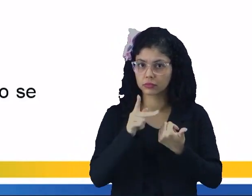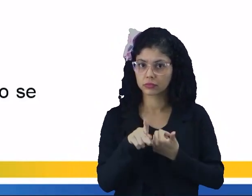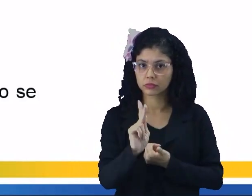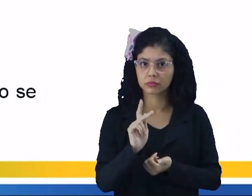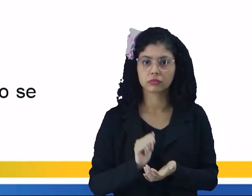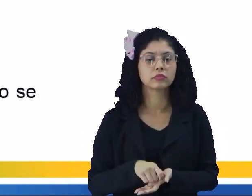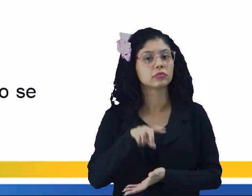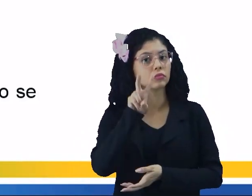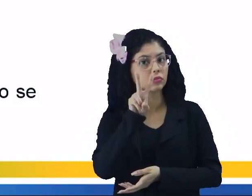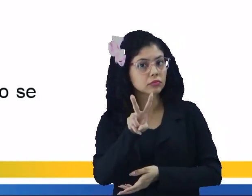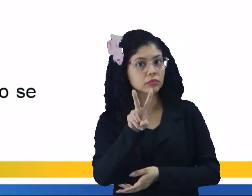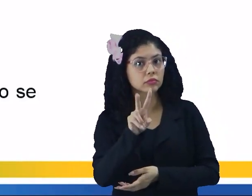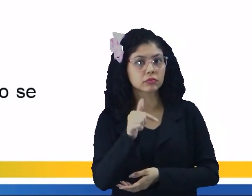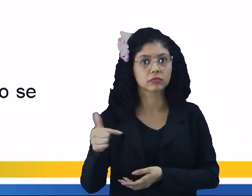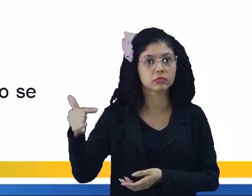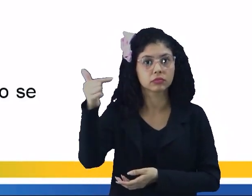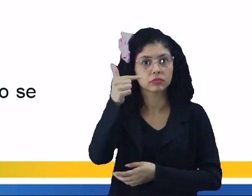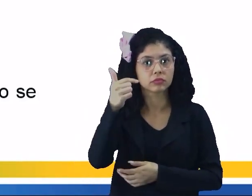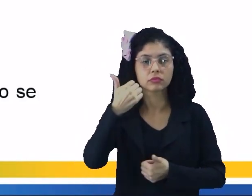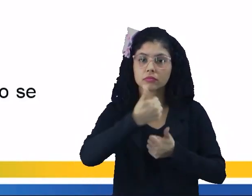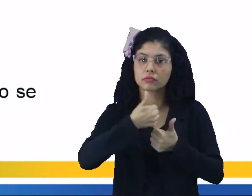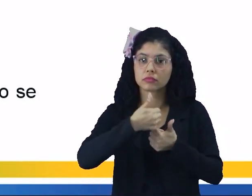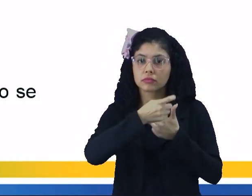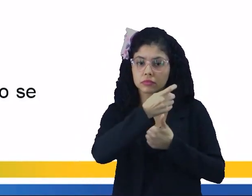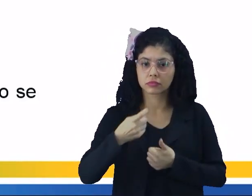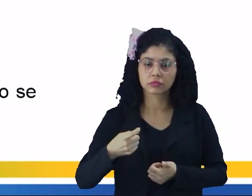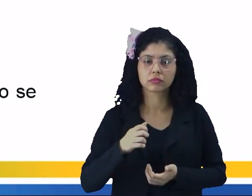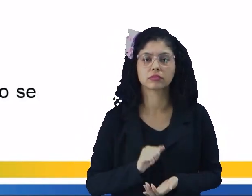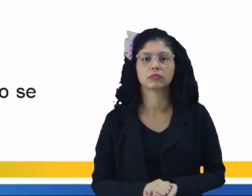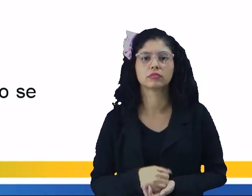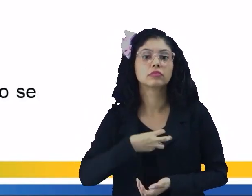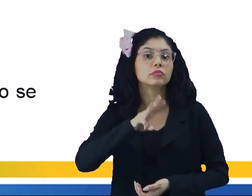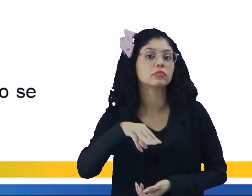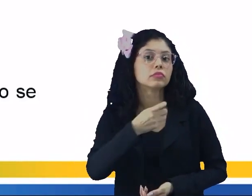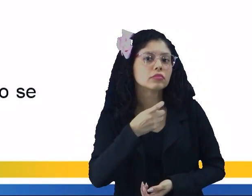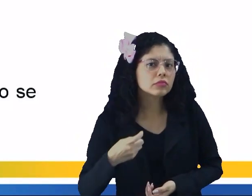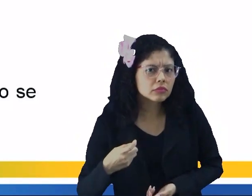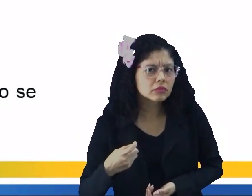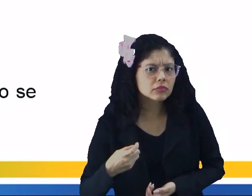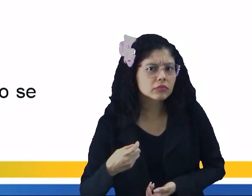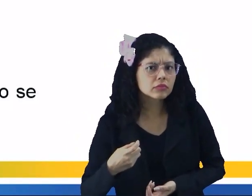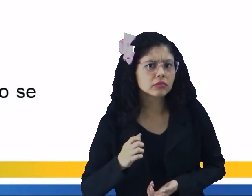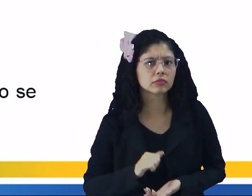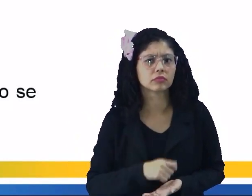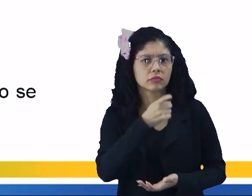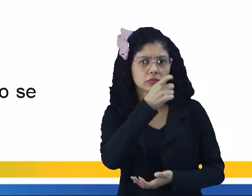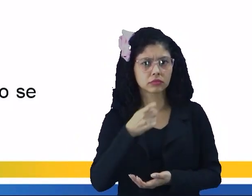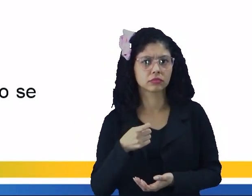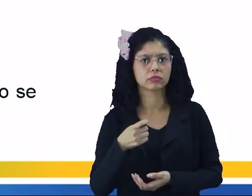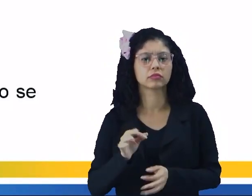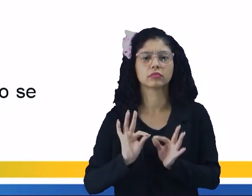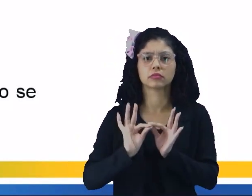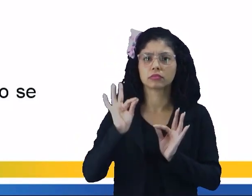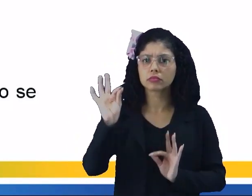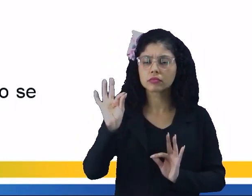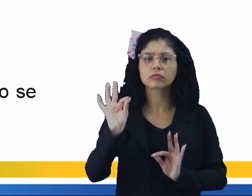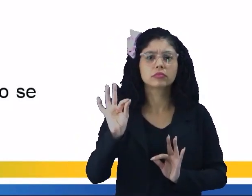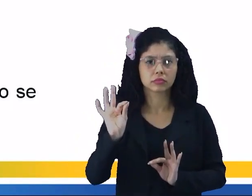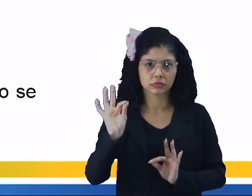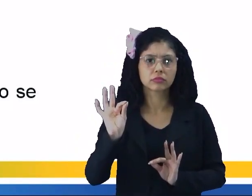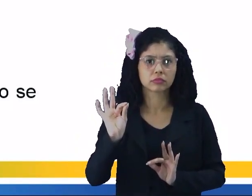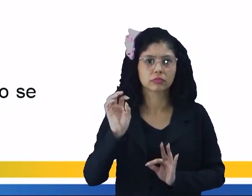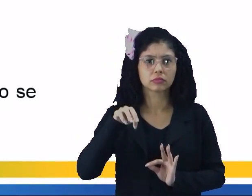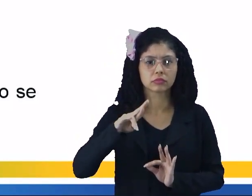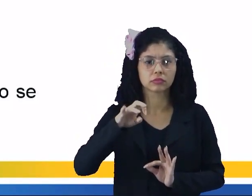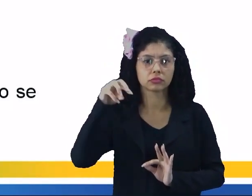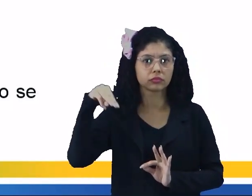e o v ao quadrado foi substituído pelo x. Quem é o x? O X é a medida em metros